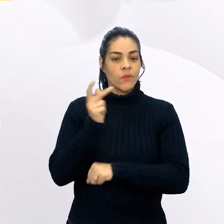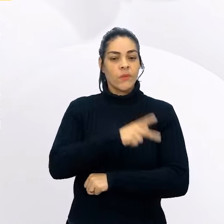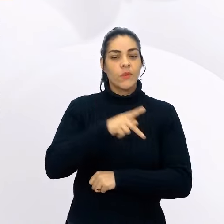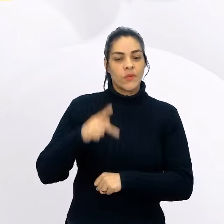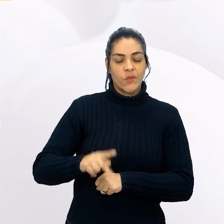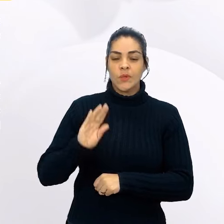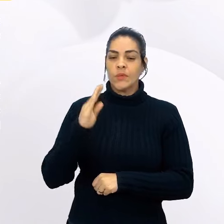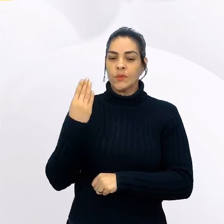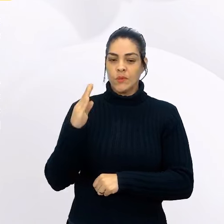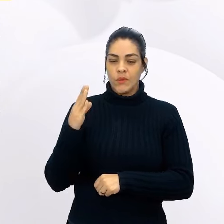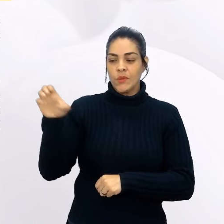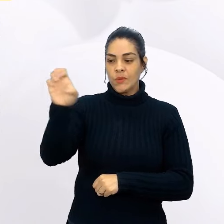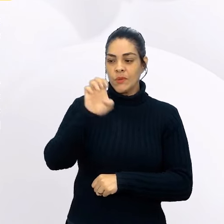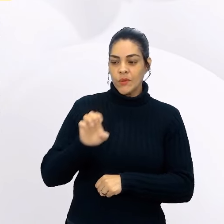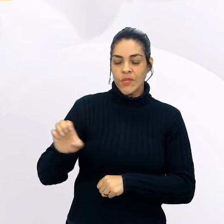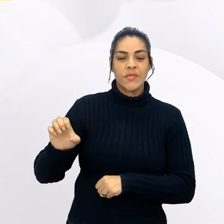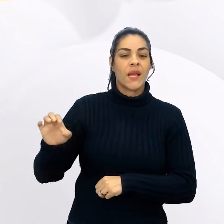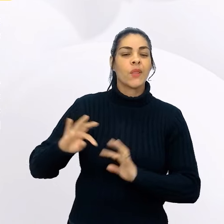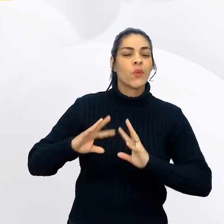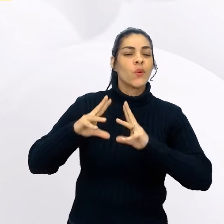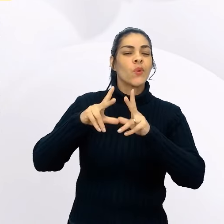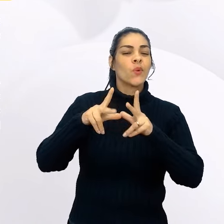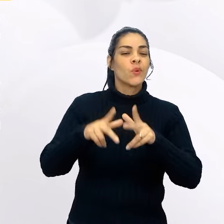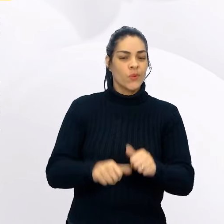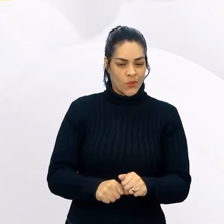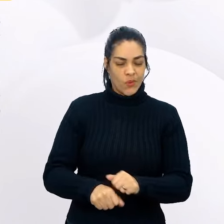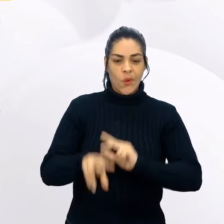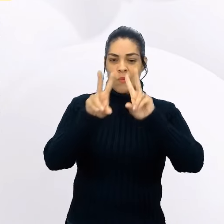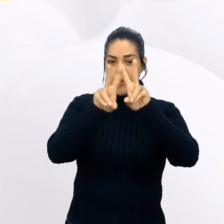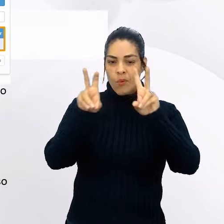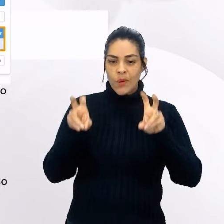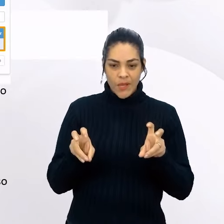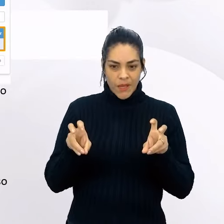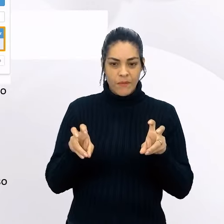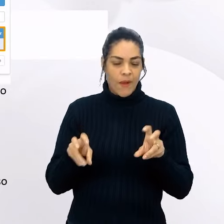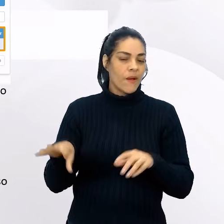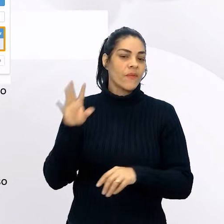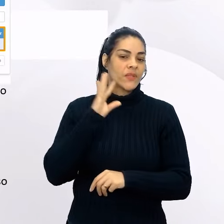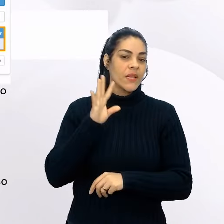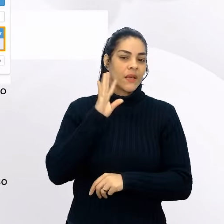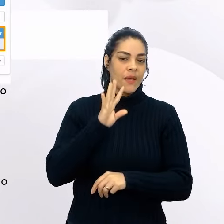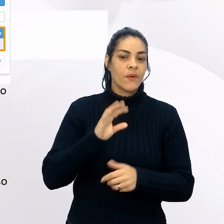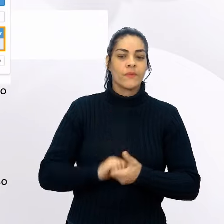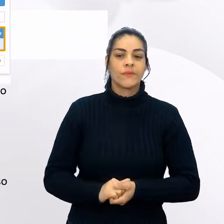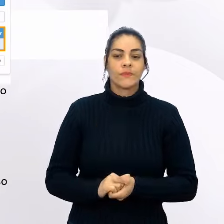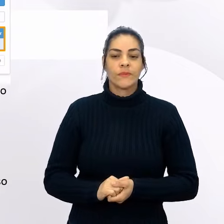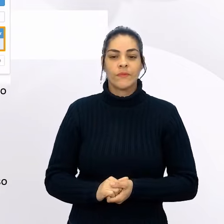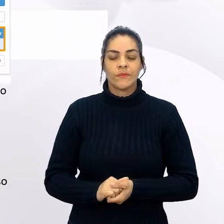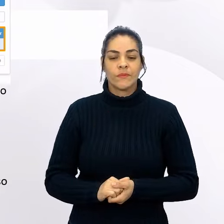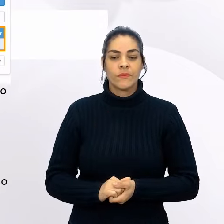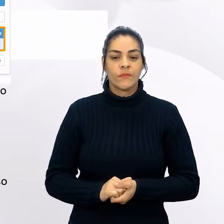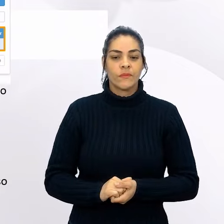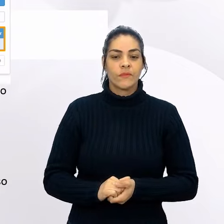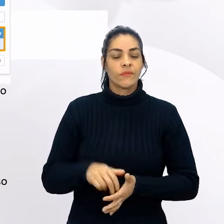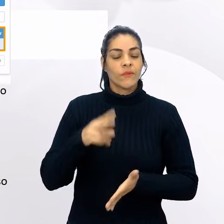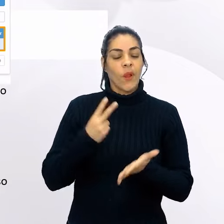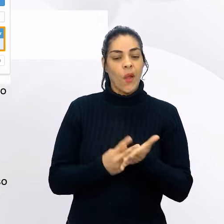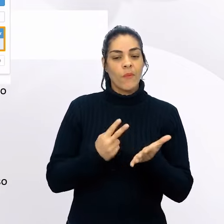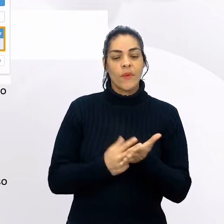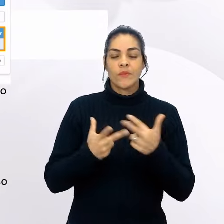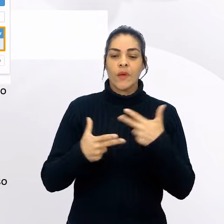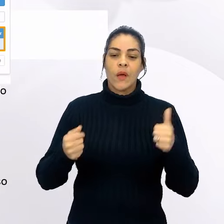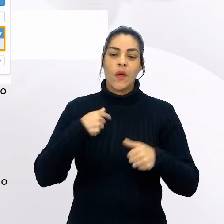professores de biologia do estado inteiro. Mas então vai ser por tema, né? Isso é legal. Aí, mesma coisa.